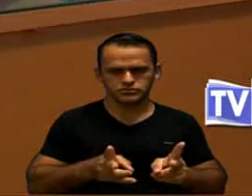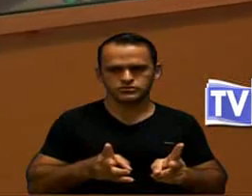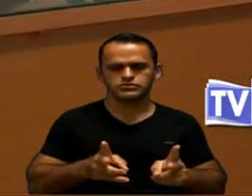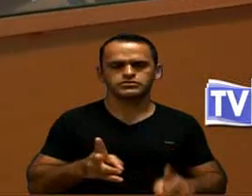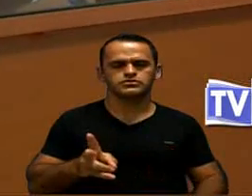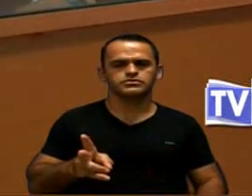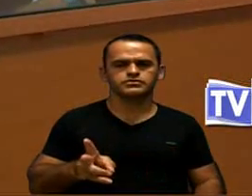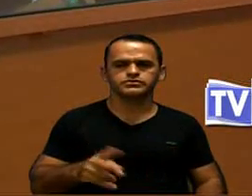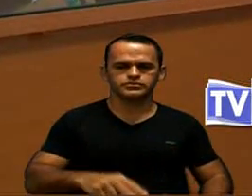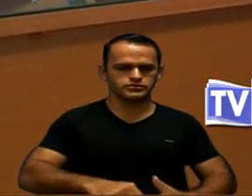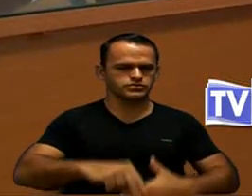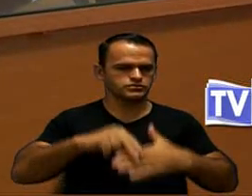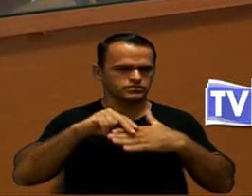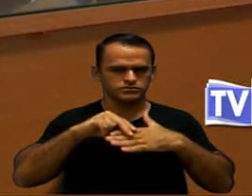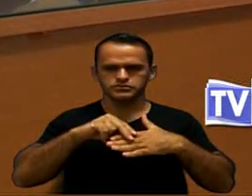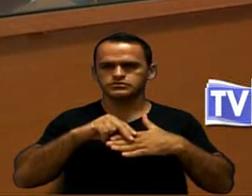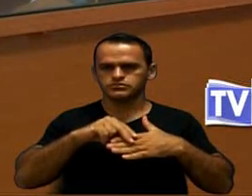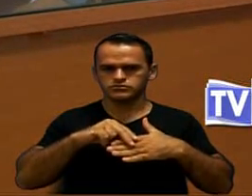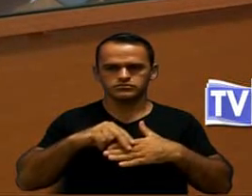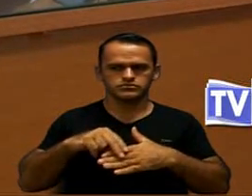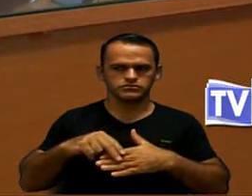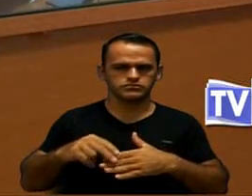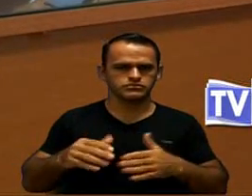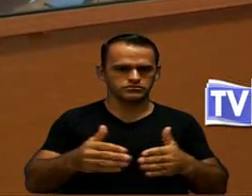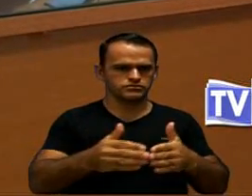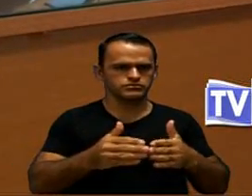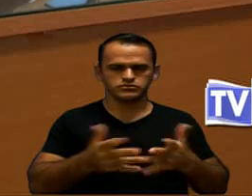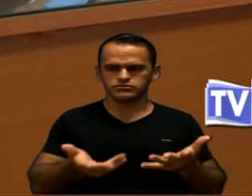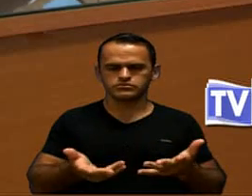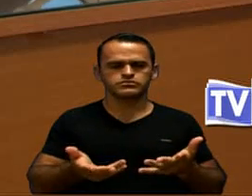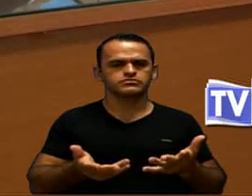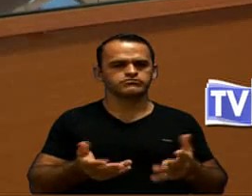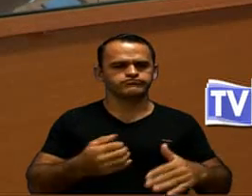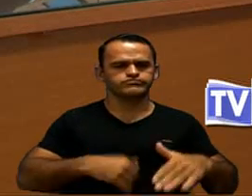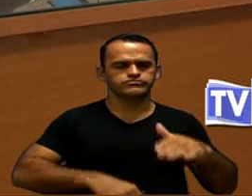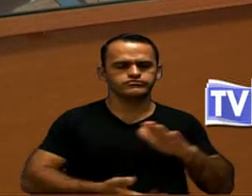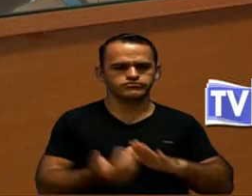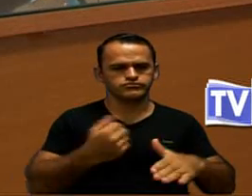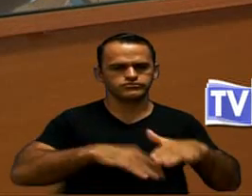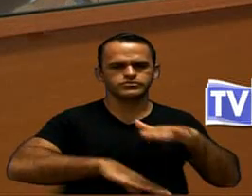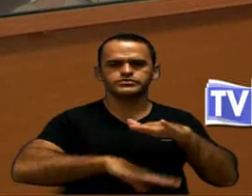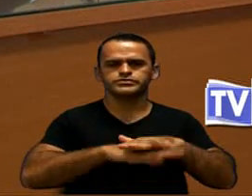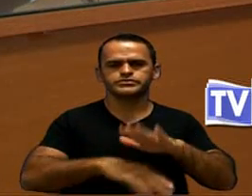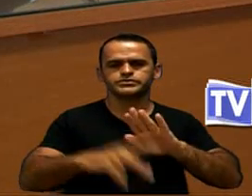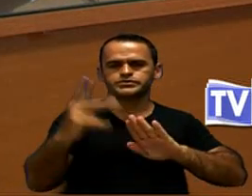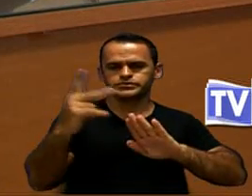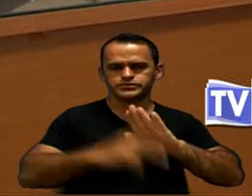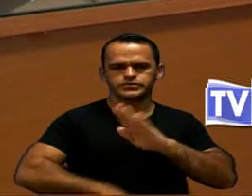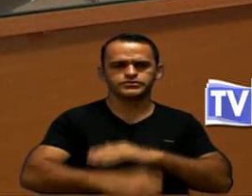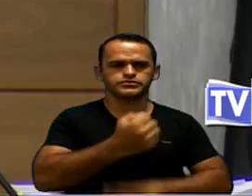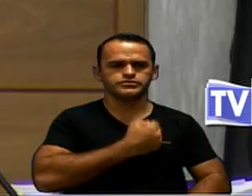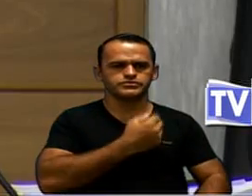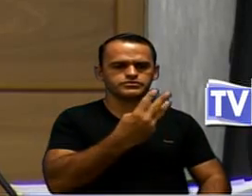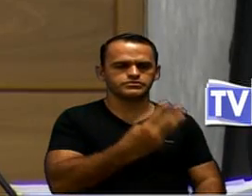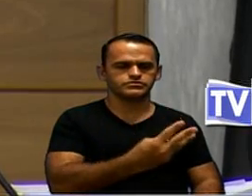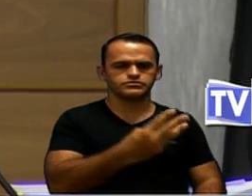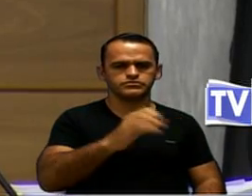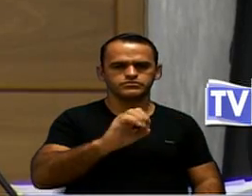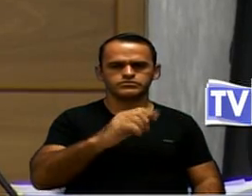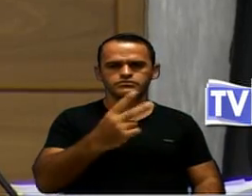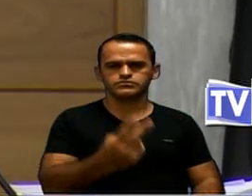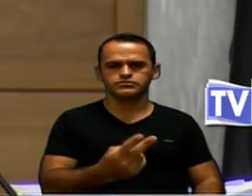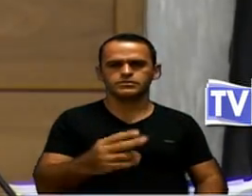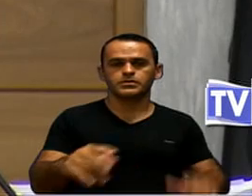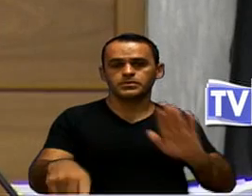líder, permaneçam como estão, arquivado. Projeto de lei número 302 do